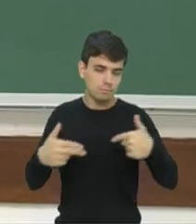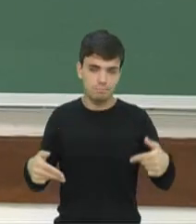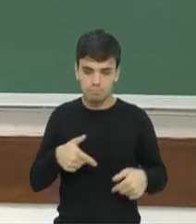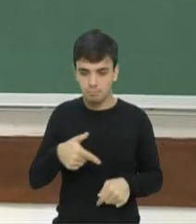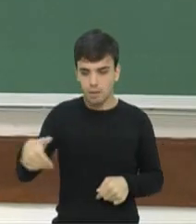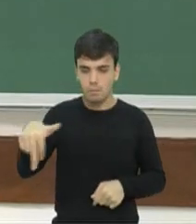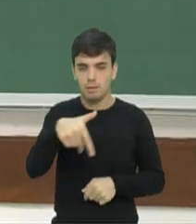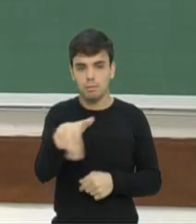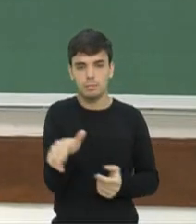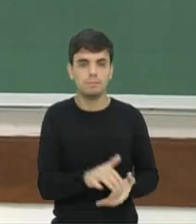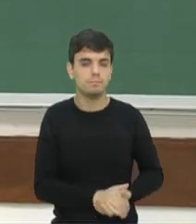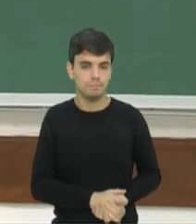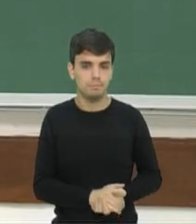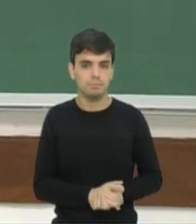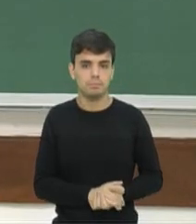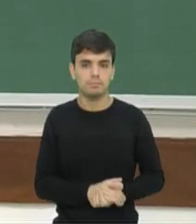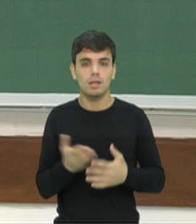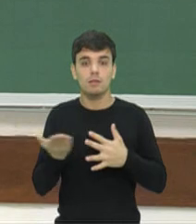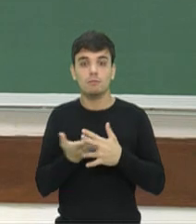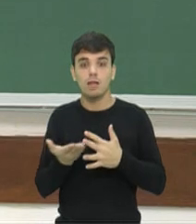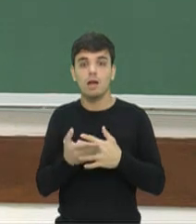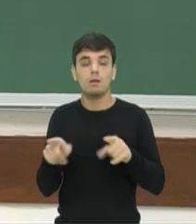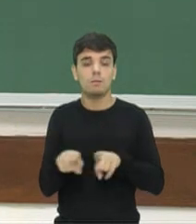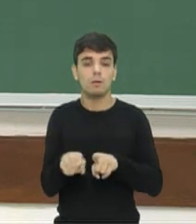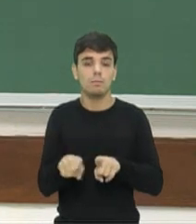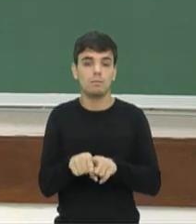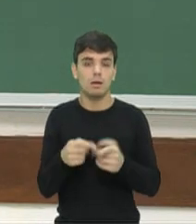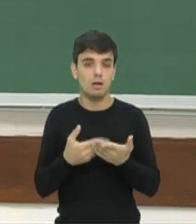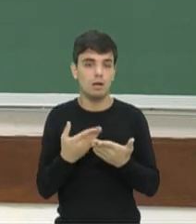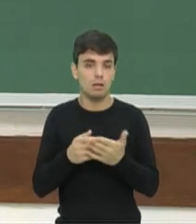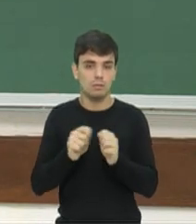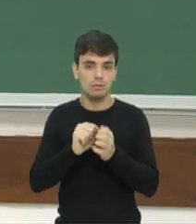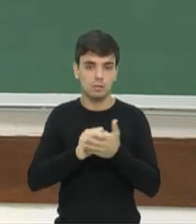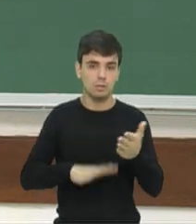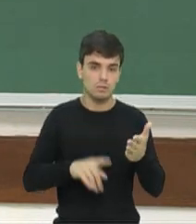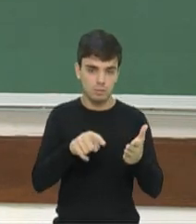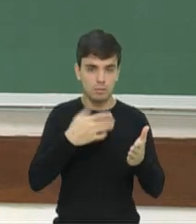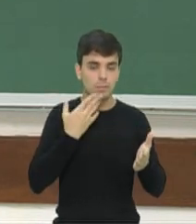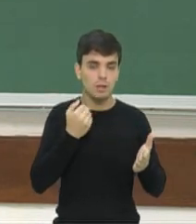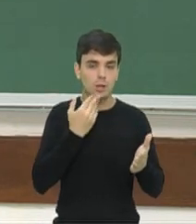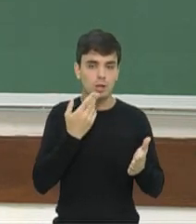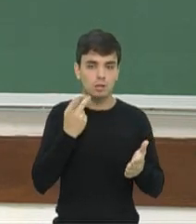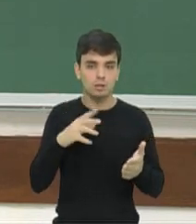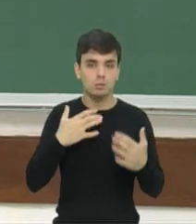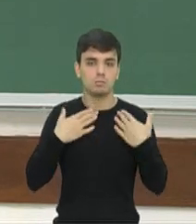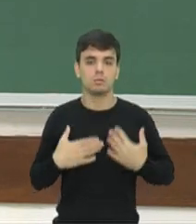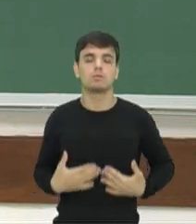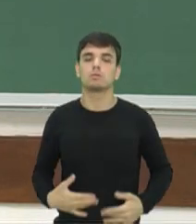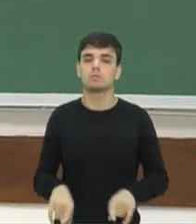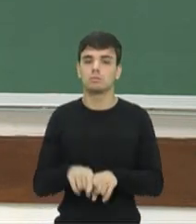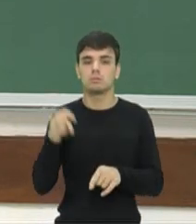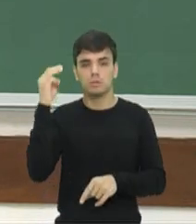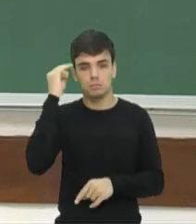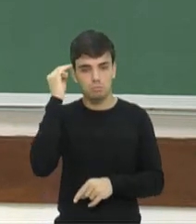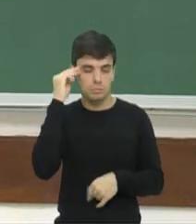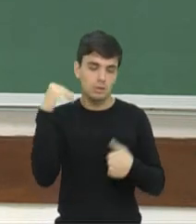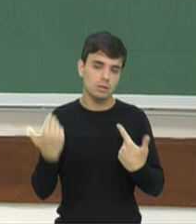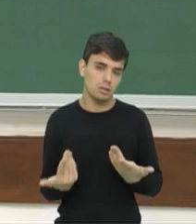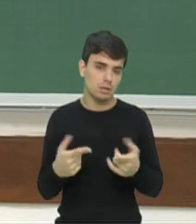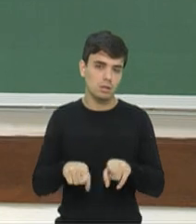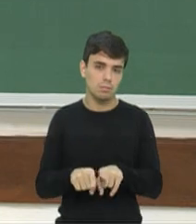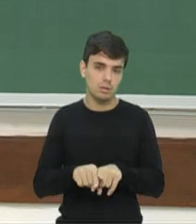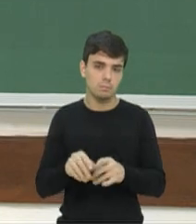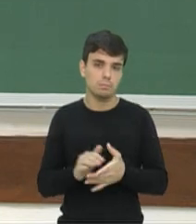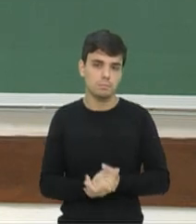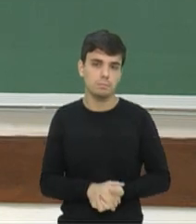caminha. Nos intervalos das aulas, realize essas atividades que vai estar melhorando seu corpo e melhorando seu corpo vai estar